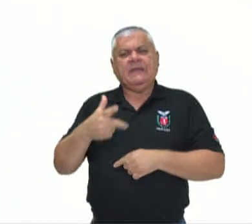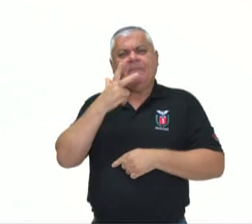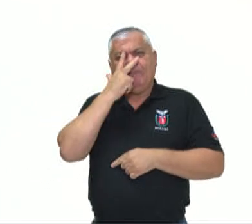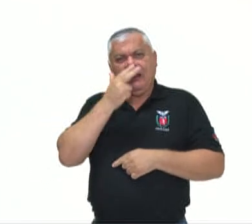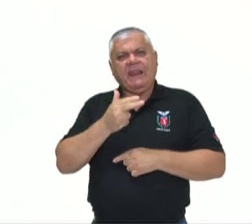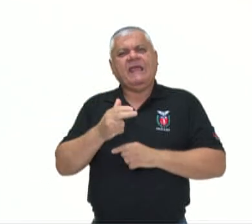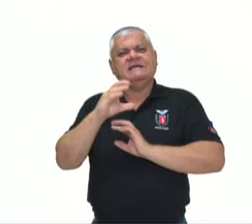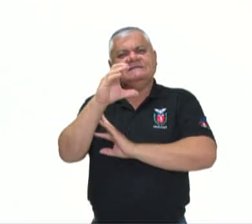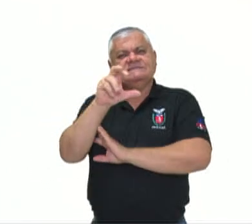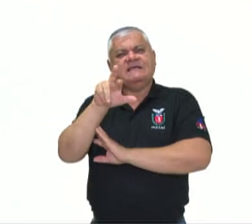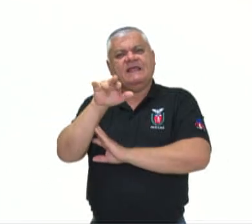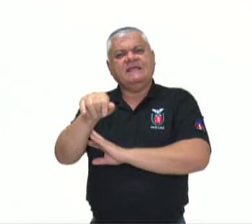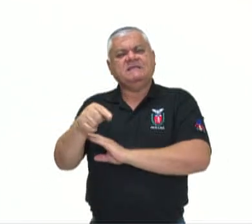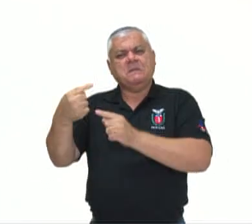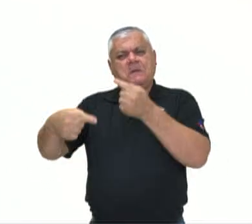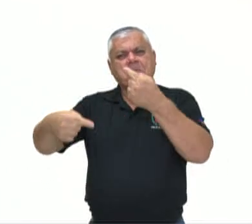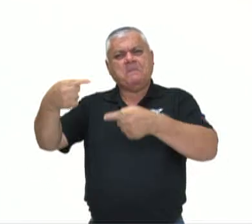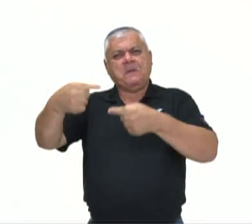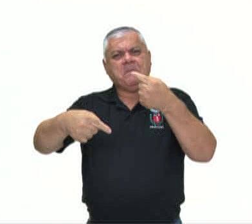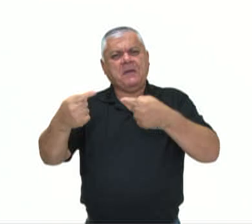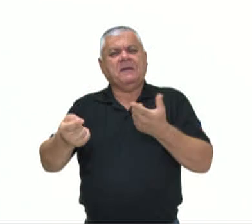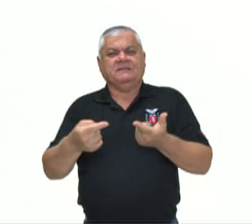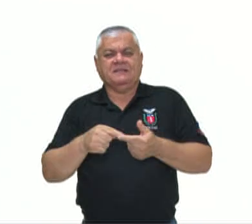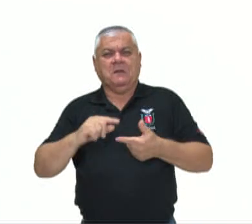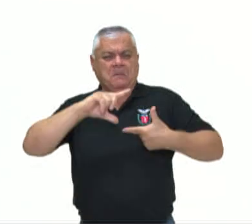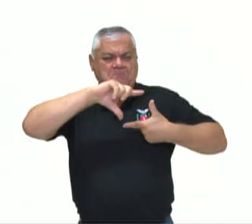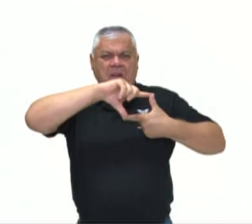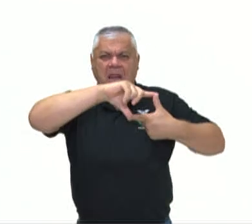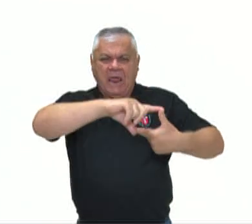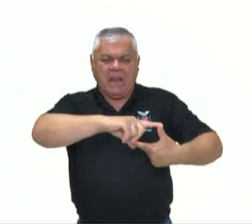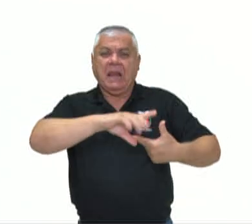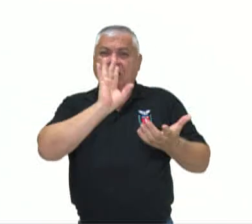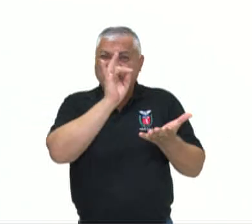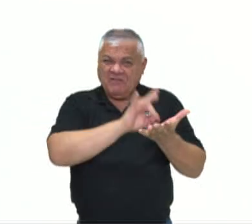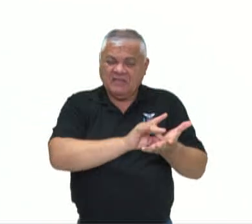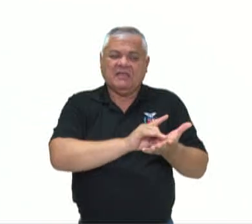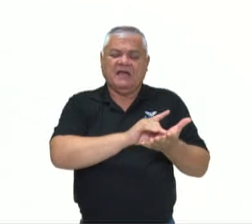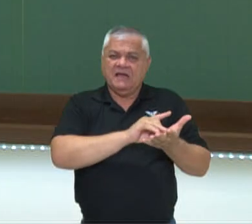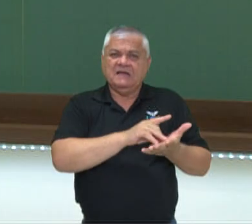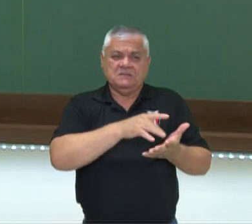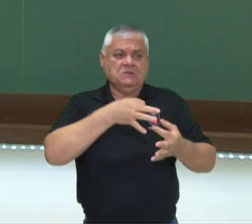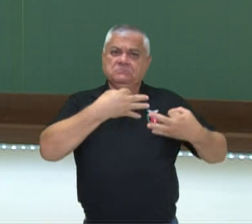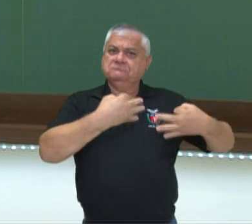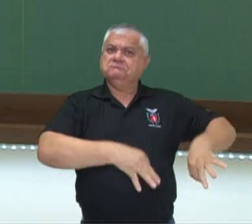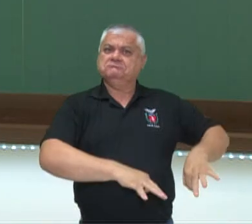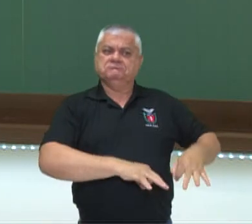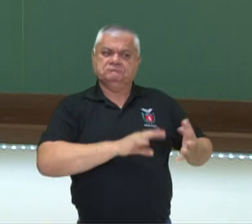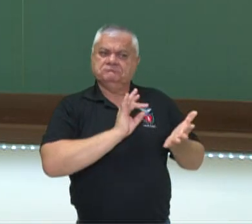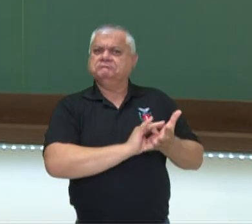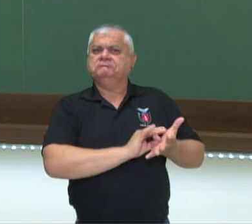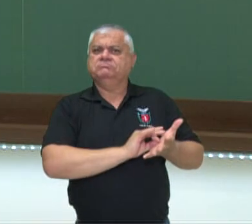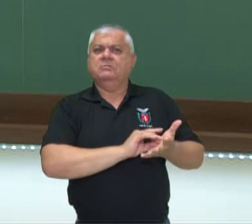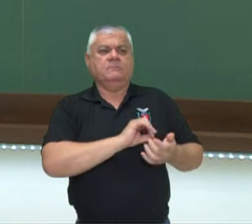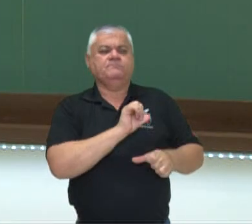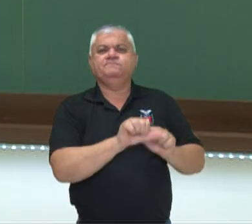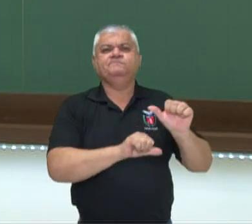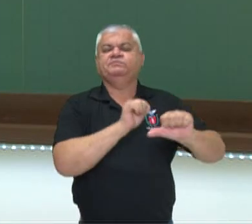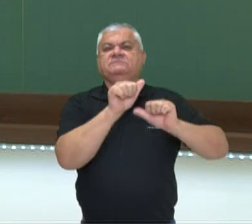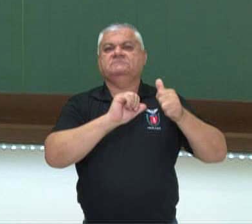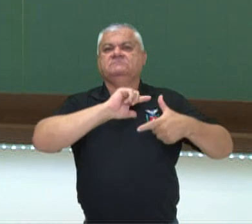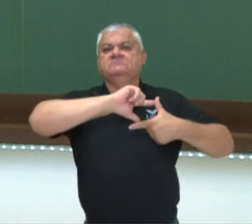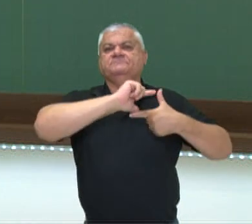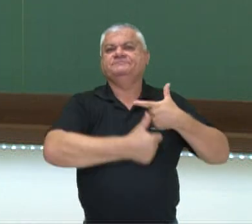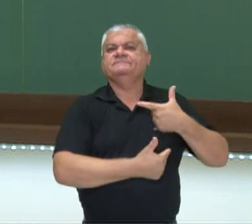da ciência moderna. Então, alguns paradigmas aí, algumas verdades definitivas para a ciência até